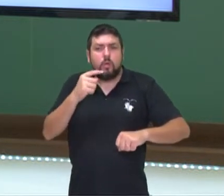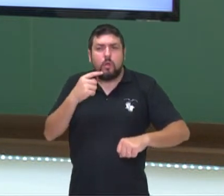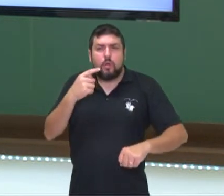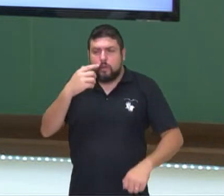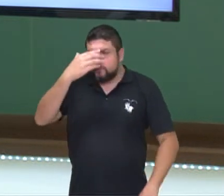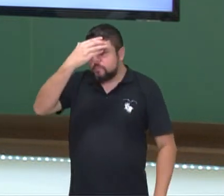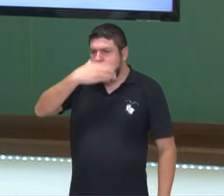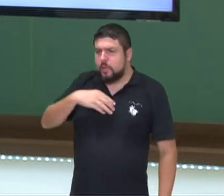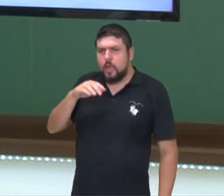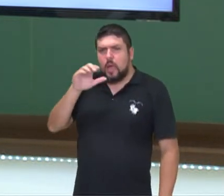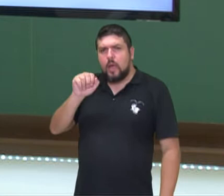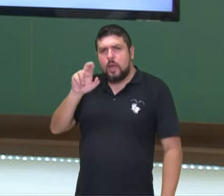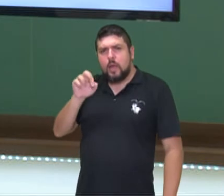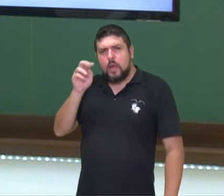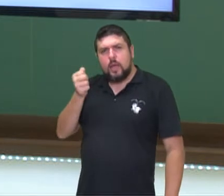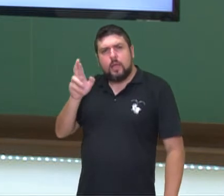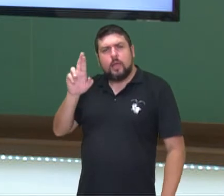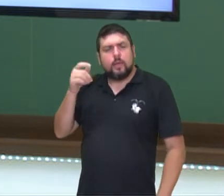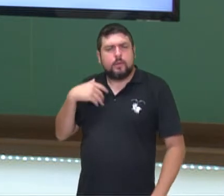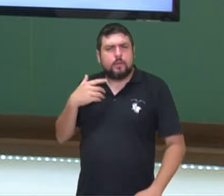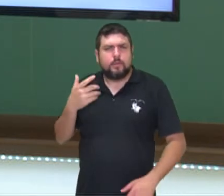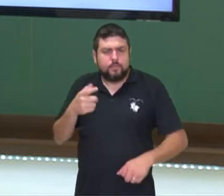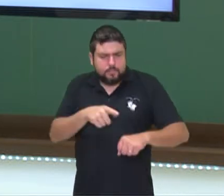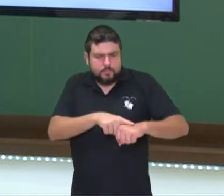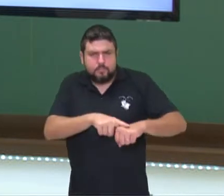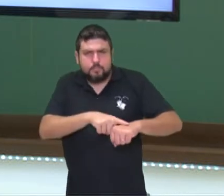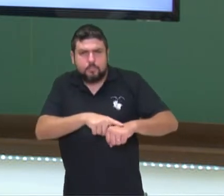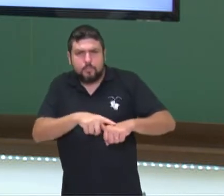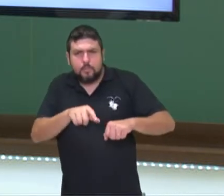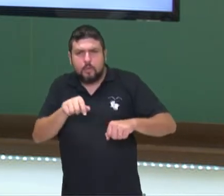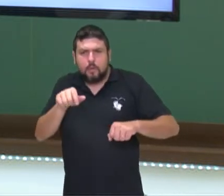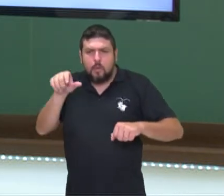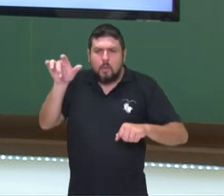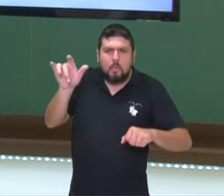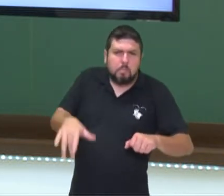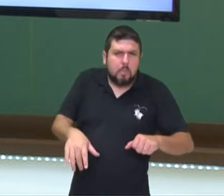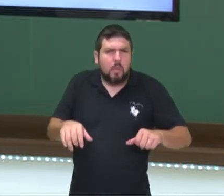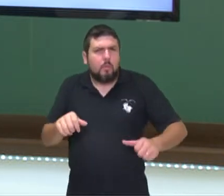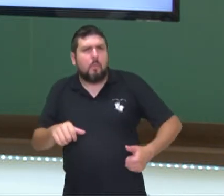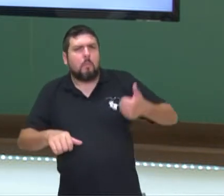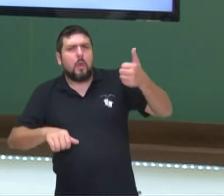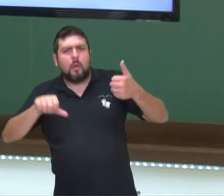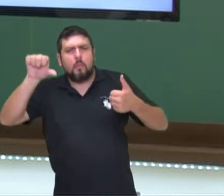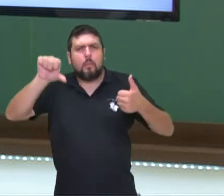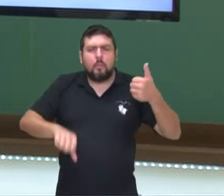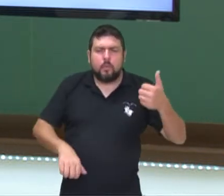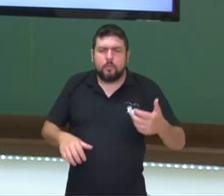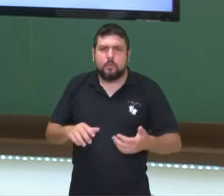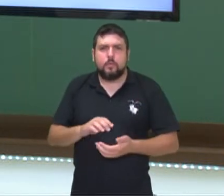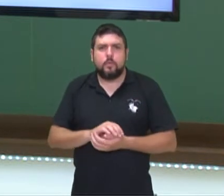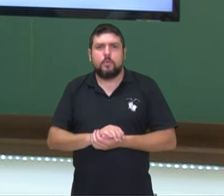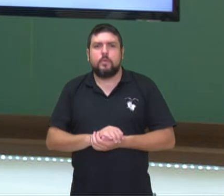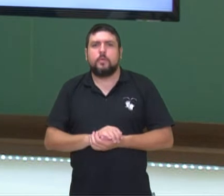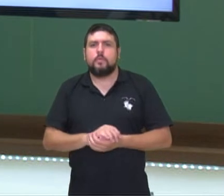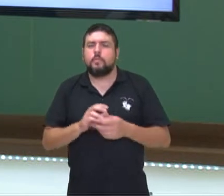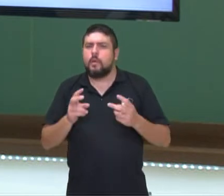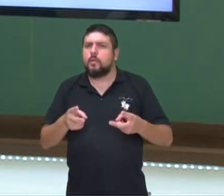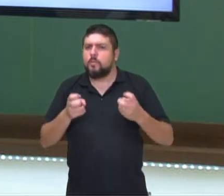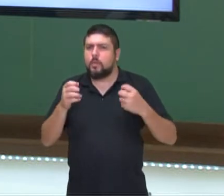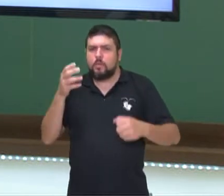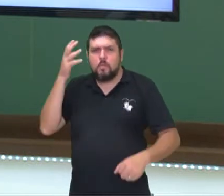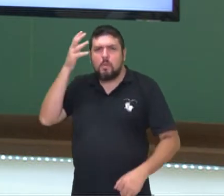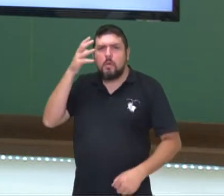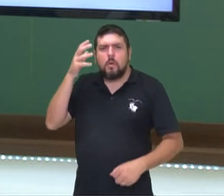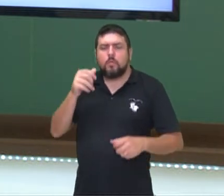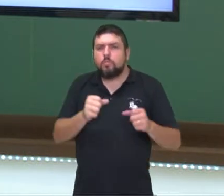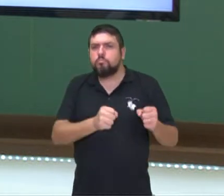todos devemos estar juntos porque somos todos seres humanos. Olha o poder de um discurso.